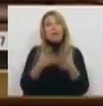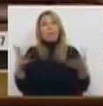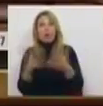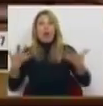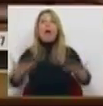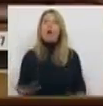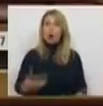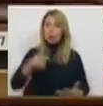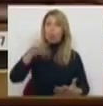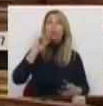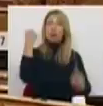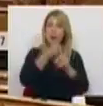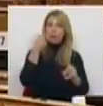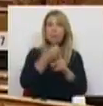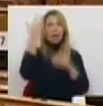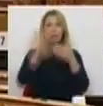Esquerda travará por diante.